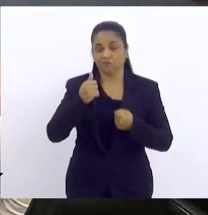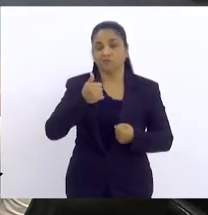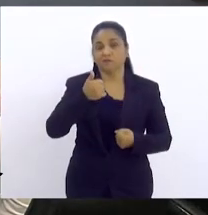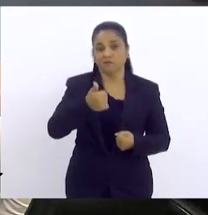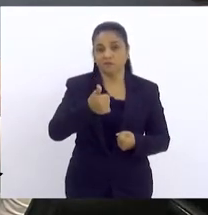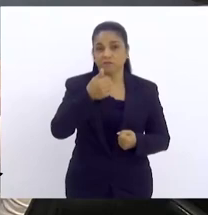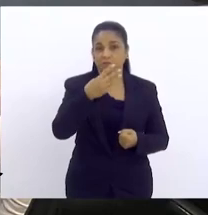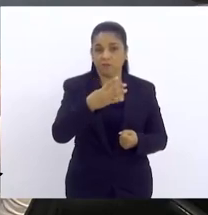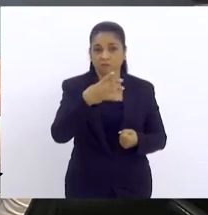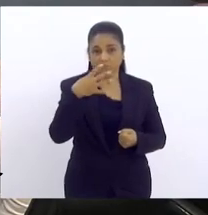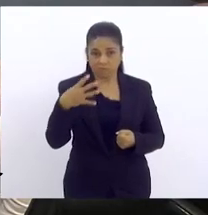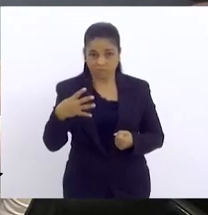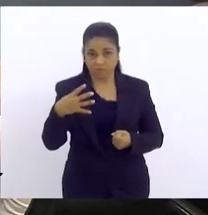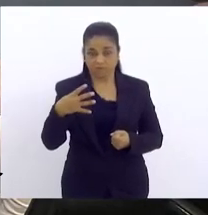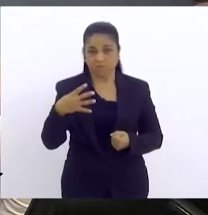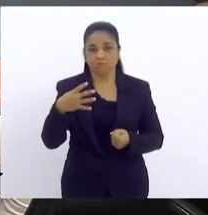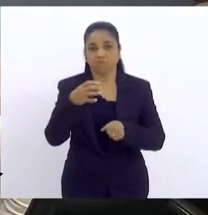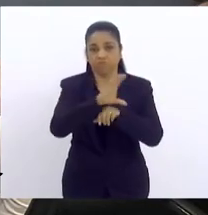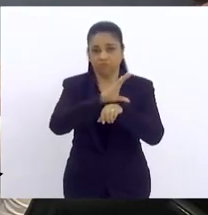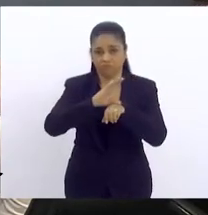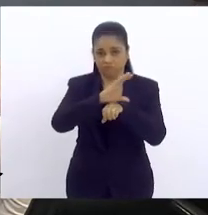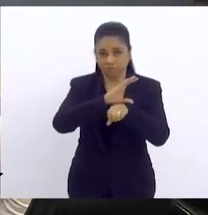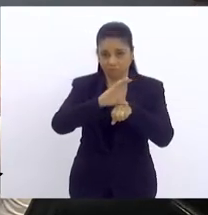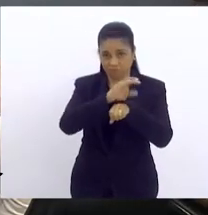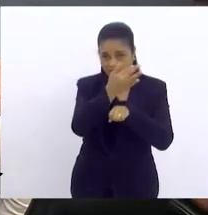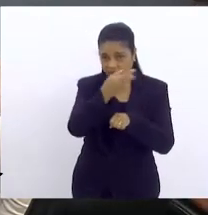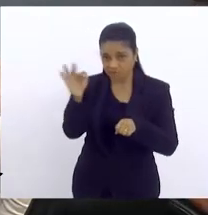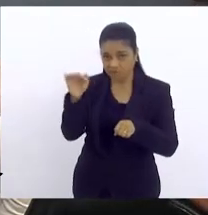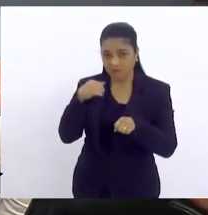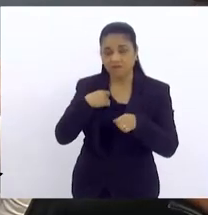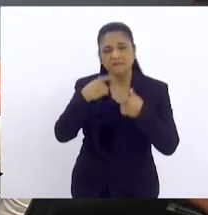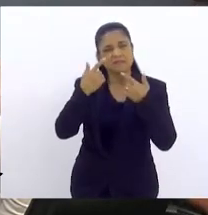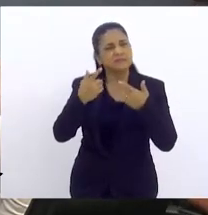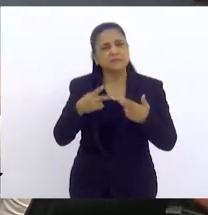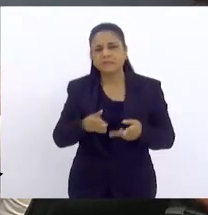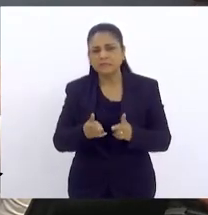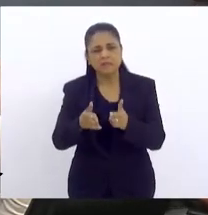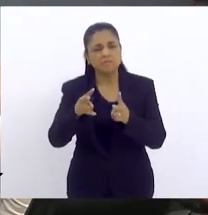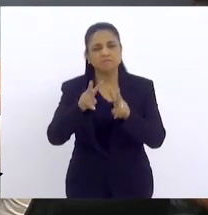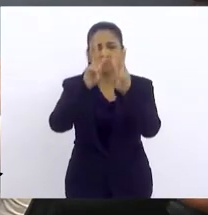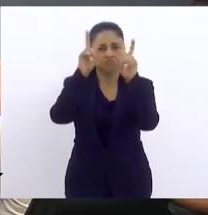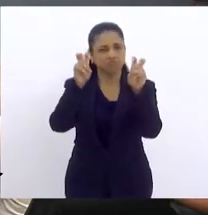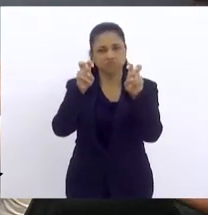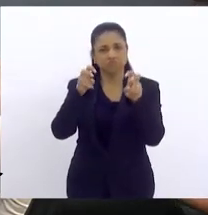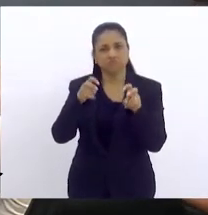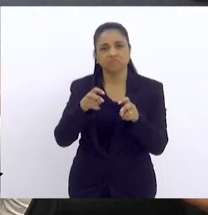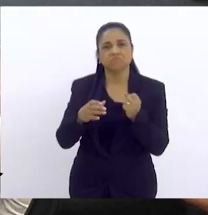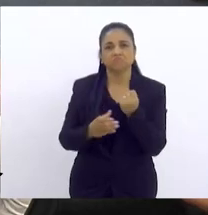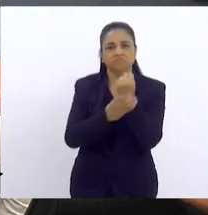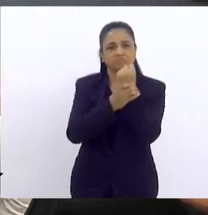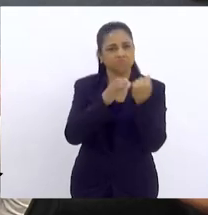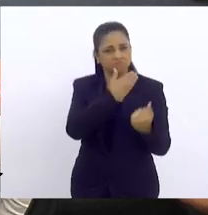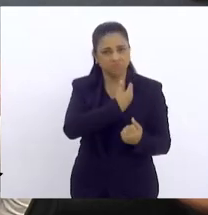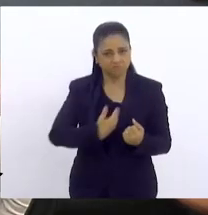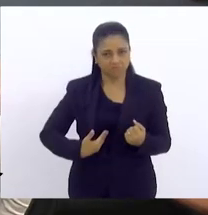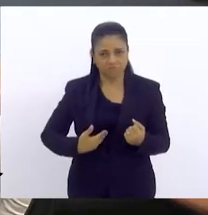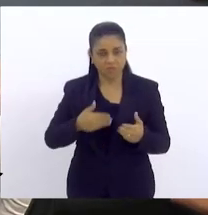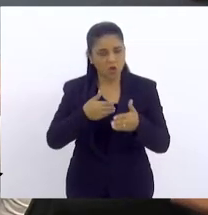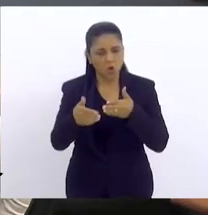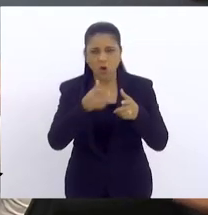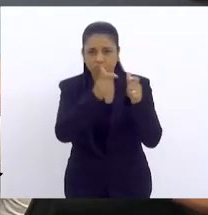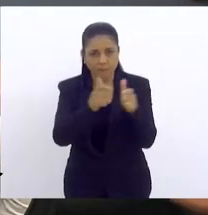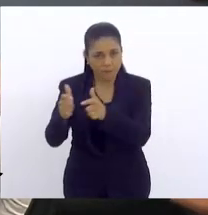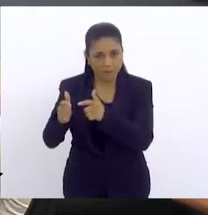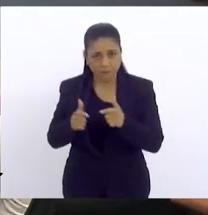sempre esquece desse artigo porque a gente fala sobre segurança pública em qualquer lugar Segurança Pública é um assunto que todo mundo